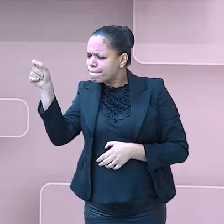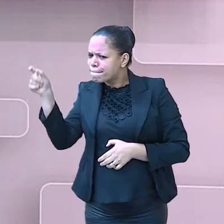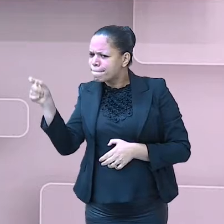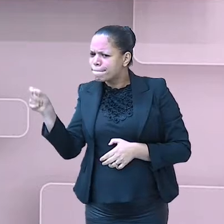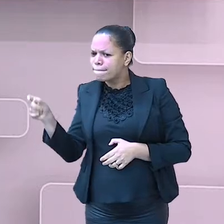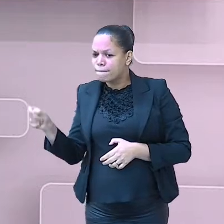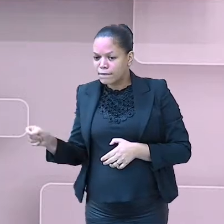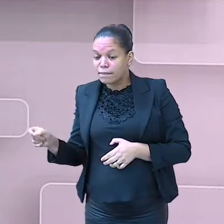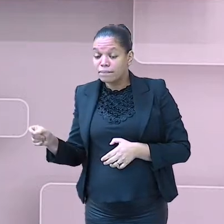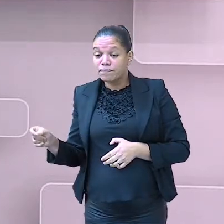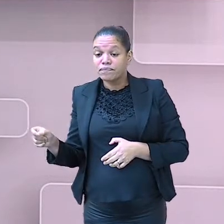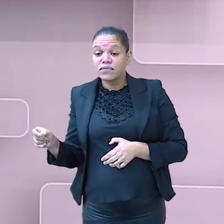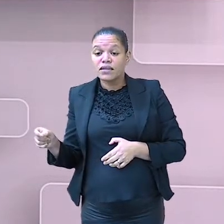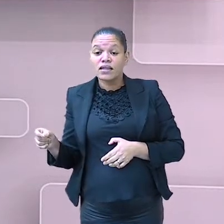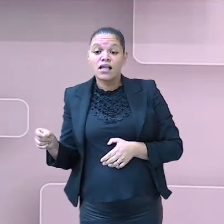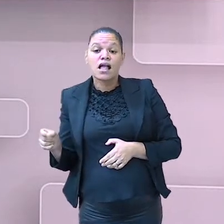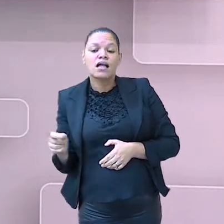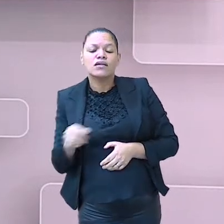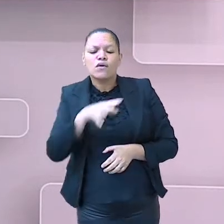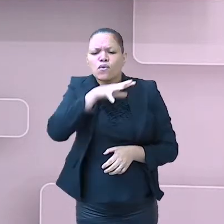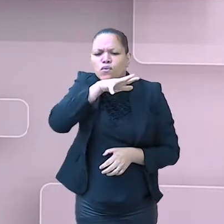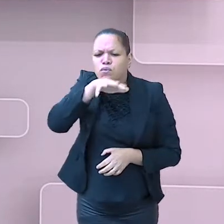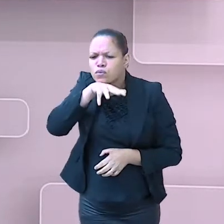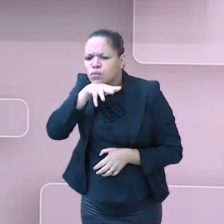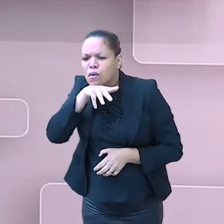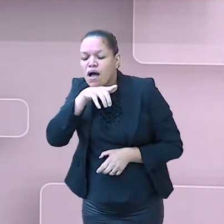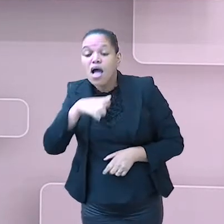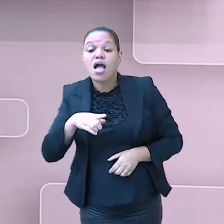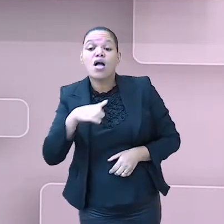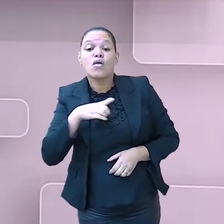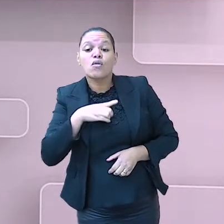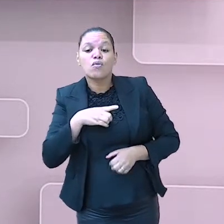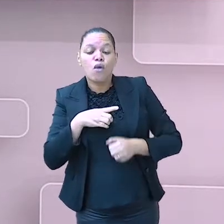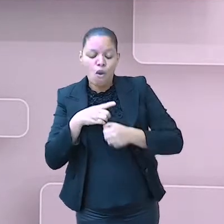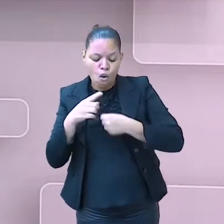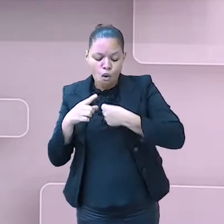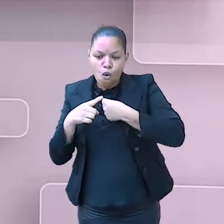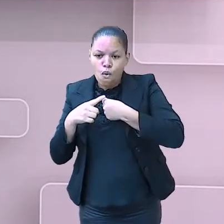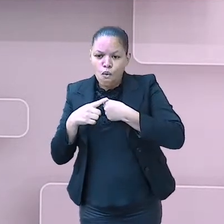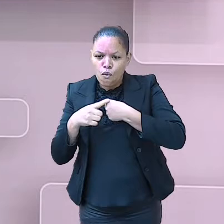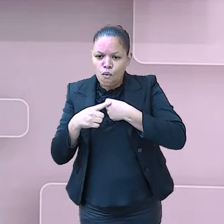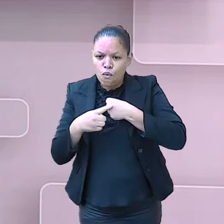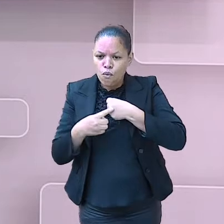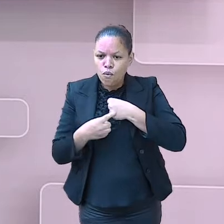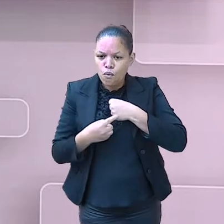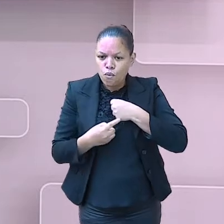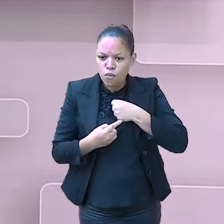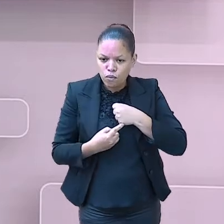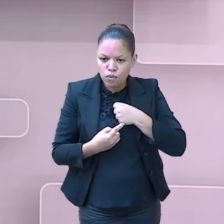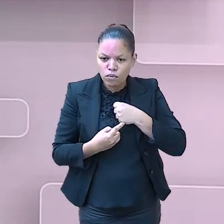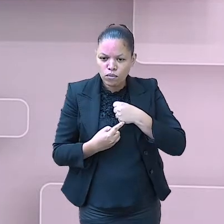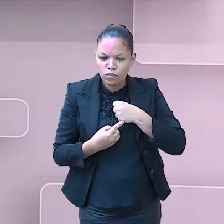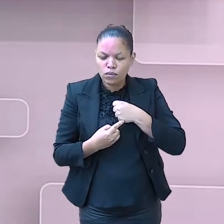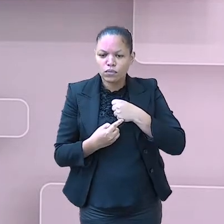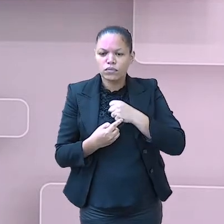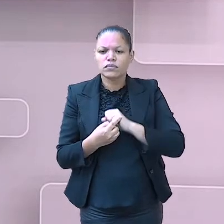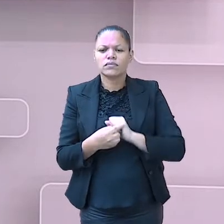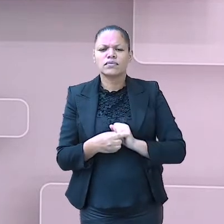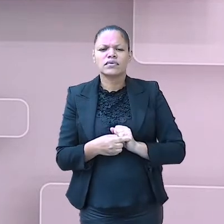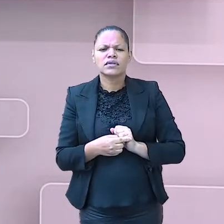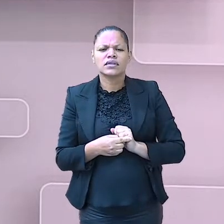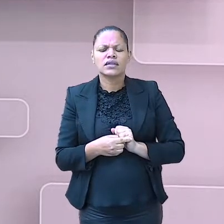que possuem coluna vertebral, possuem essa estrutura óssea com que faz